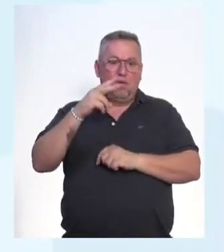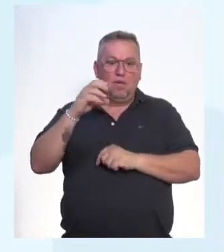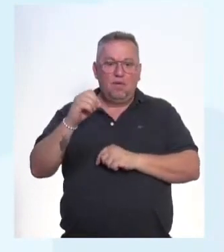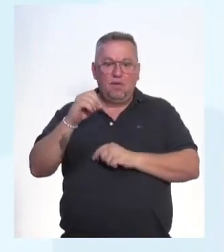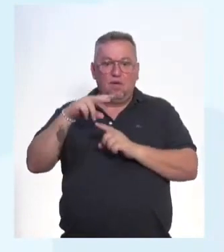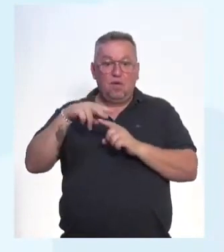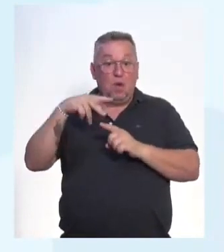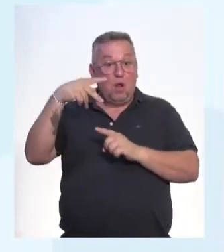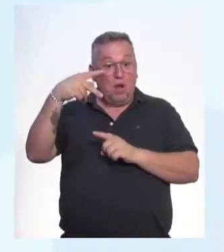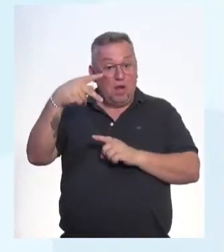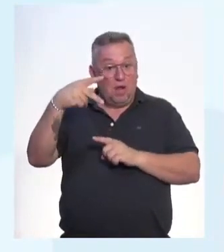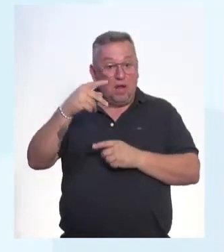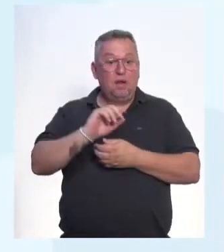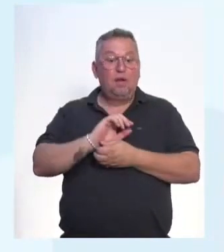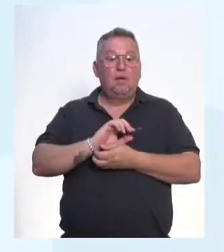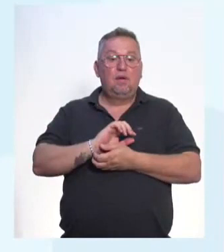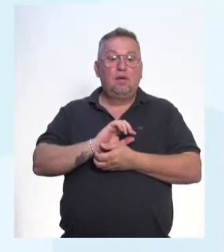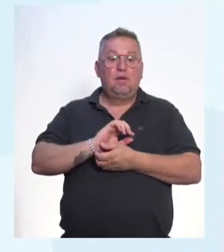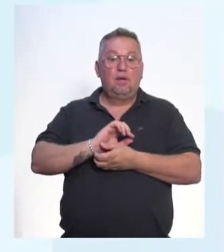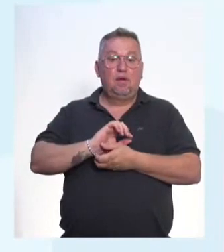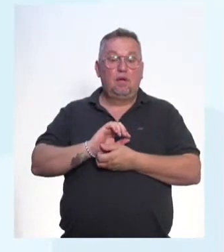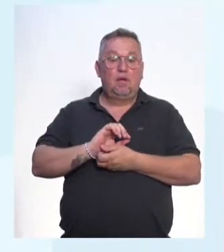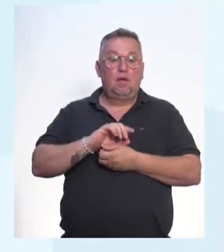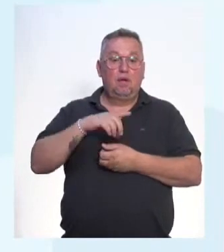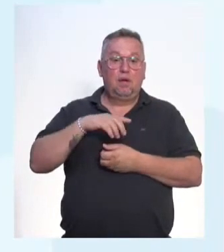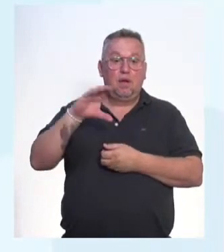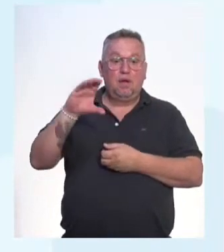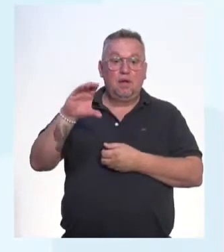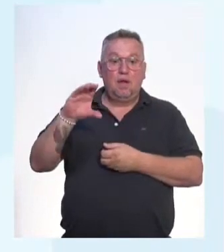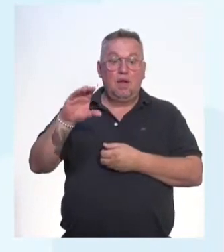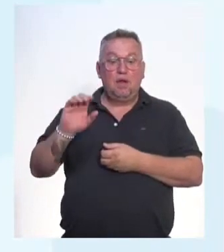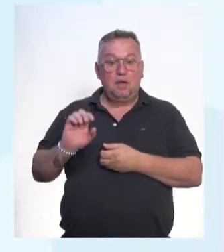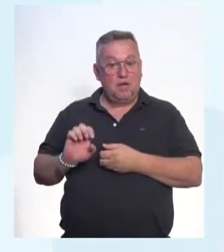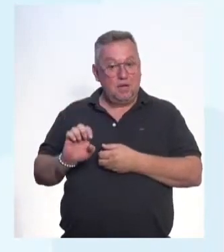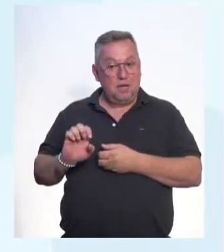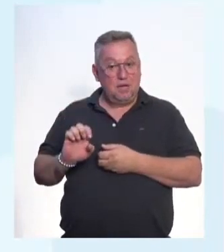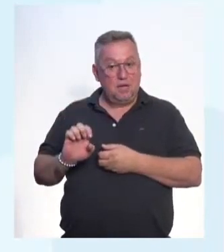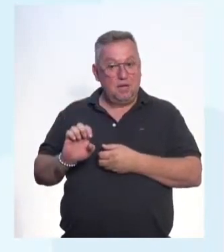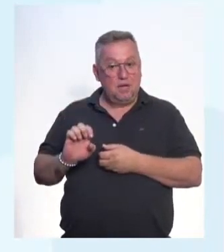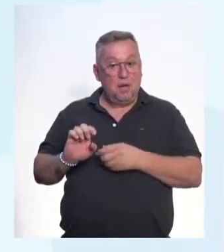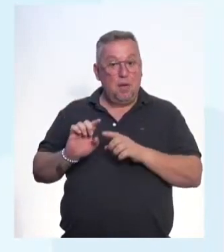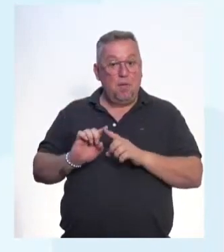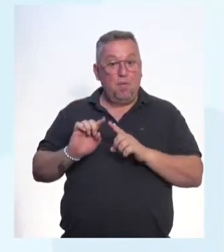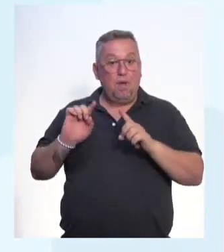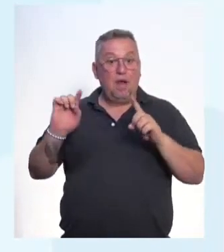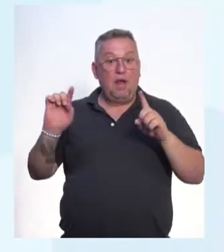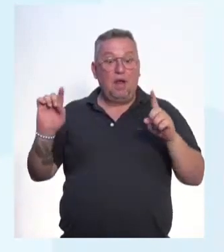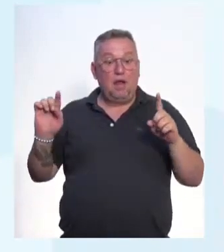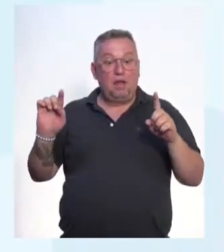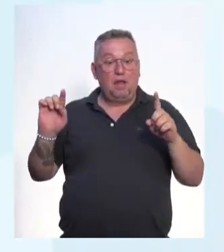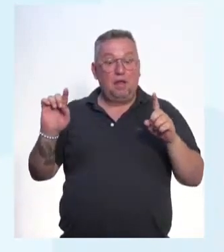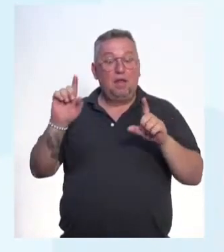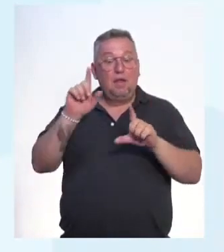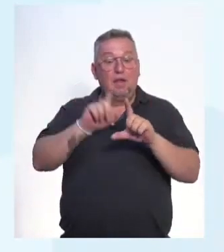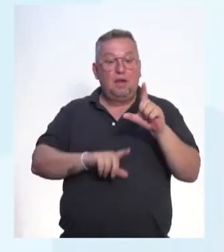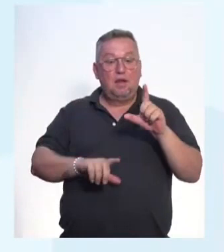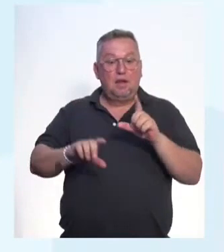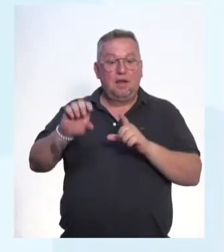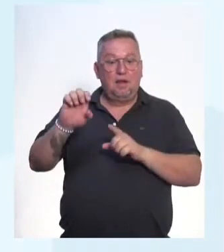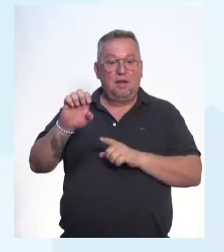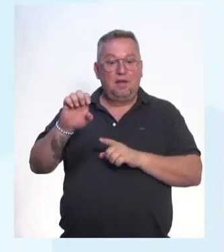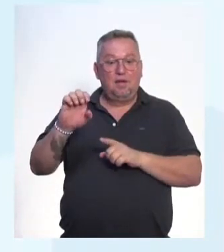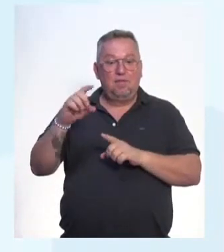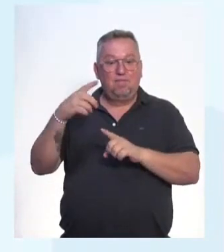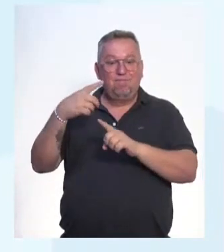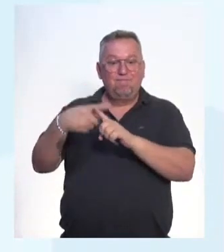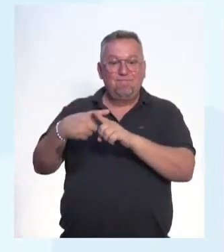ao quadrado como hipotenusa. É a C ou a E. Mas a letra E aqui